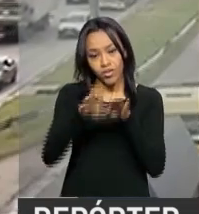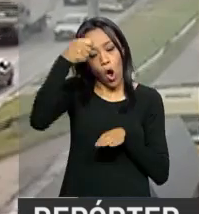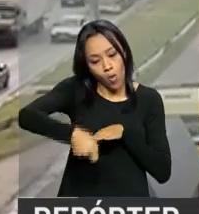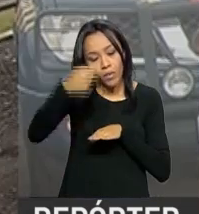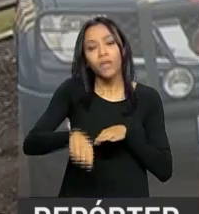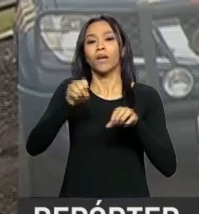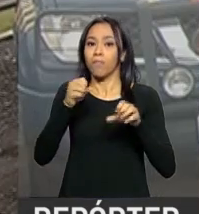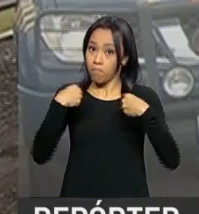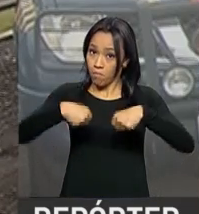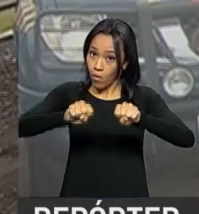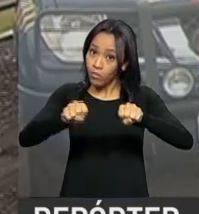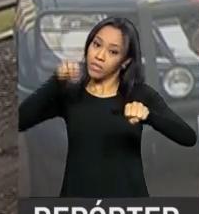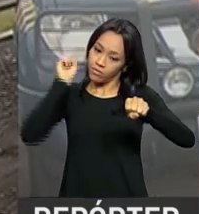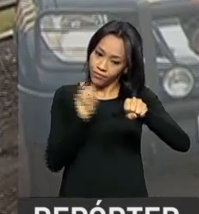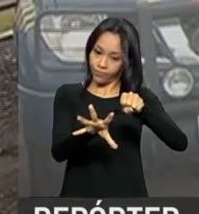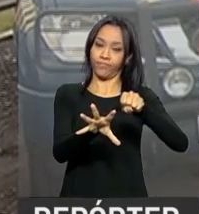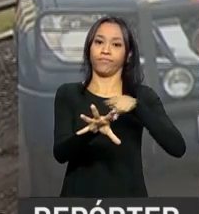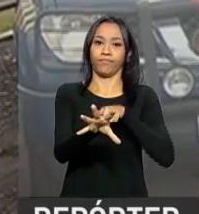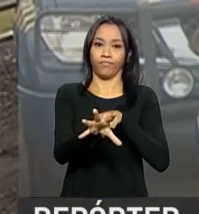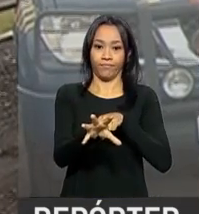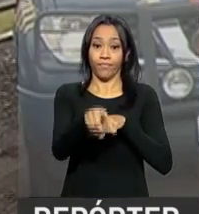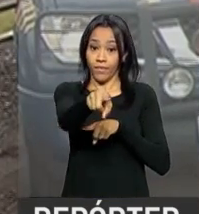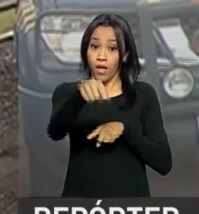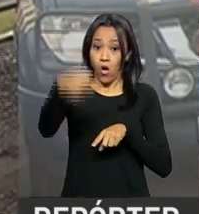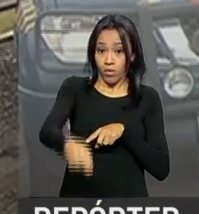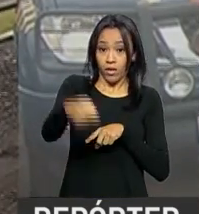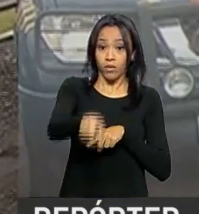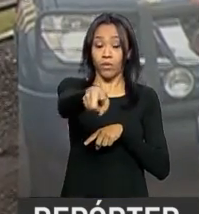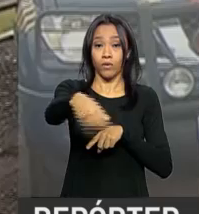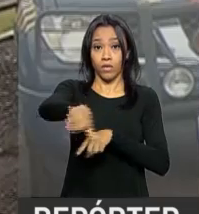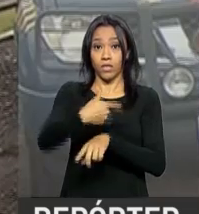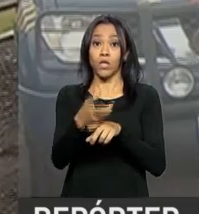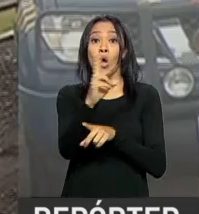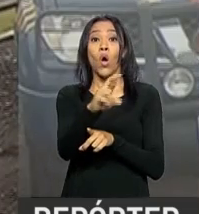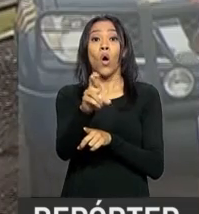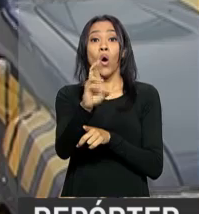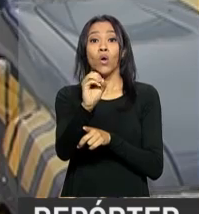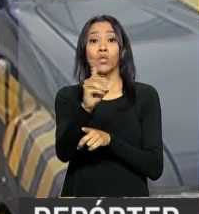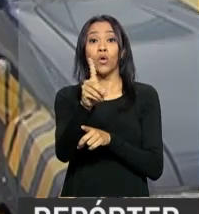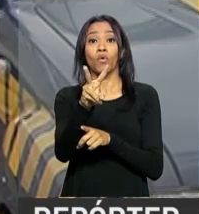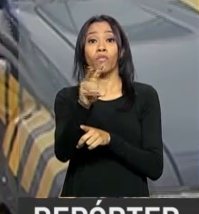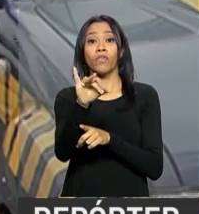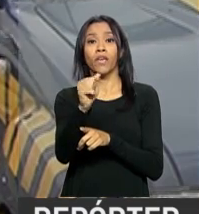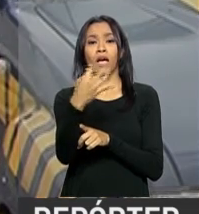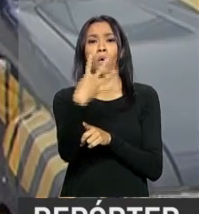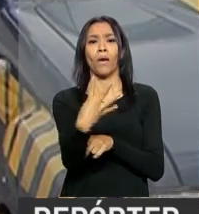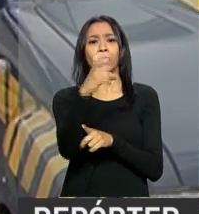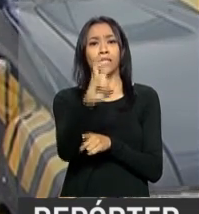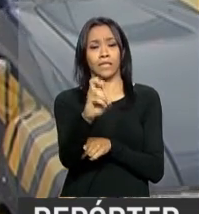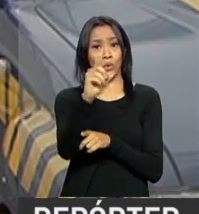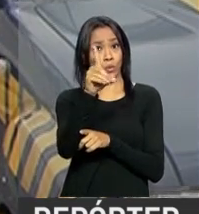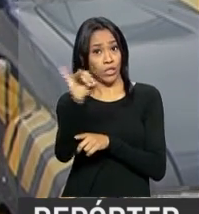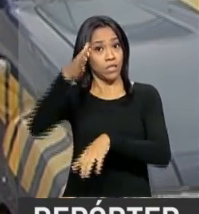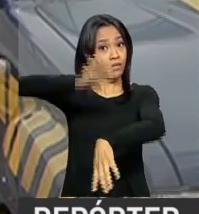farol aceso. A obrigatoriedade de faróis acesos nas rodovias passa a valer em 45 dias. Até lá, a Polícia